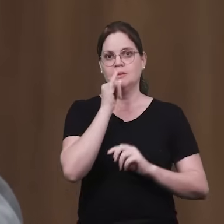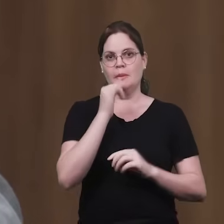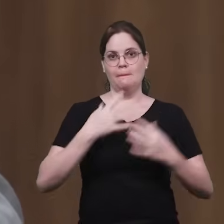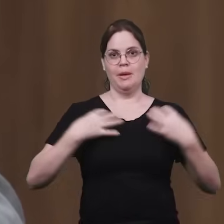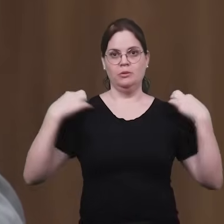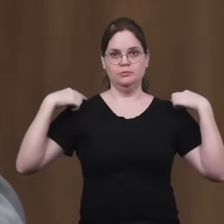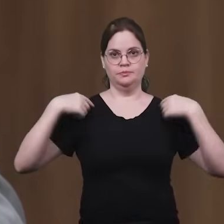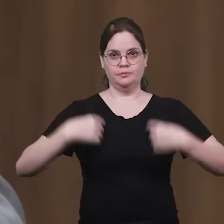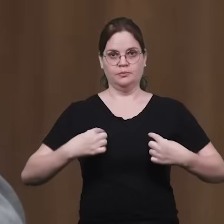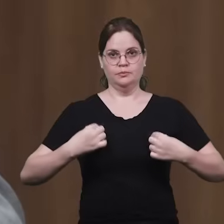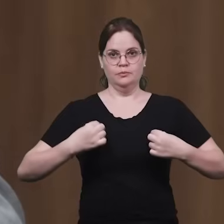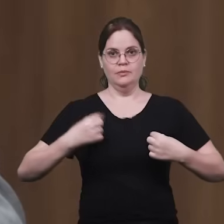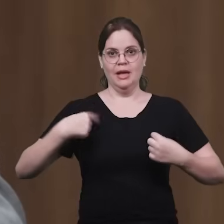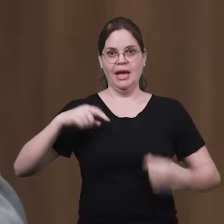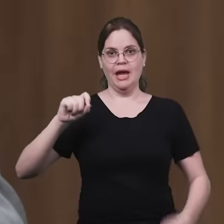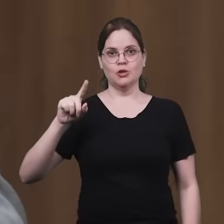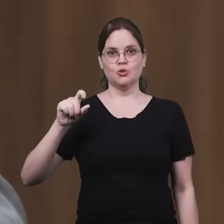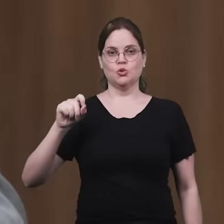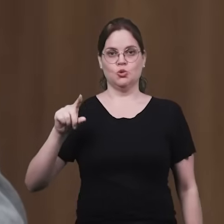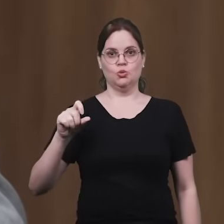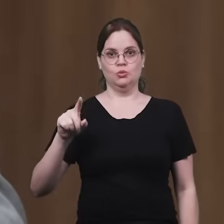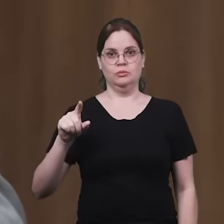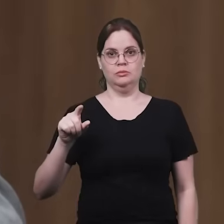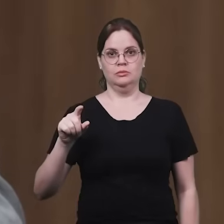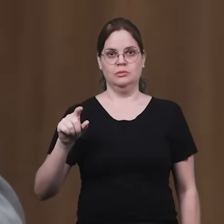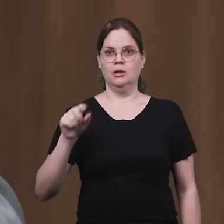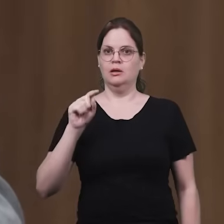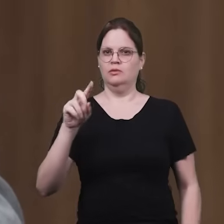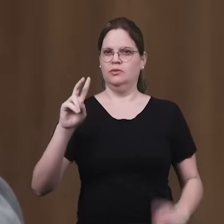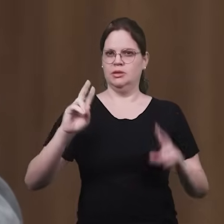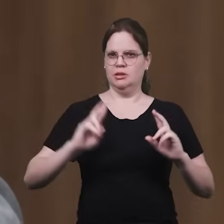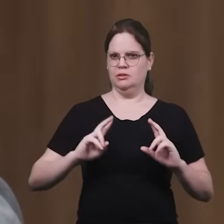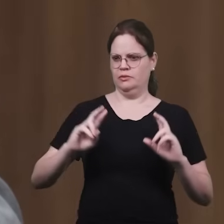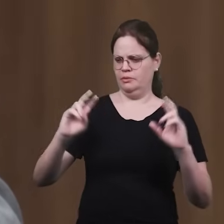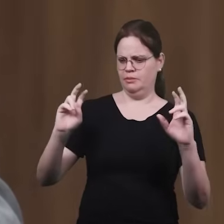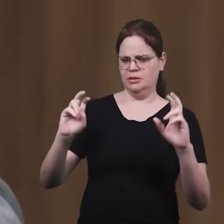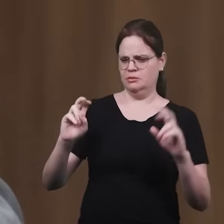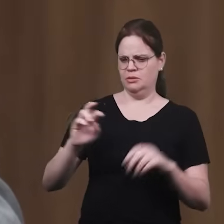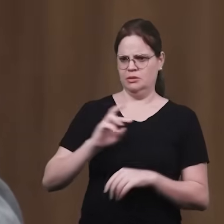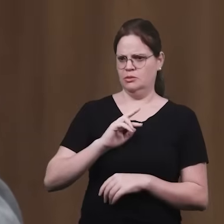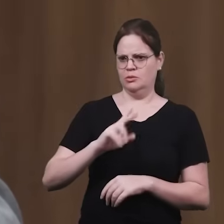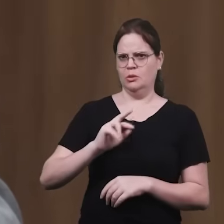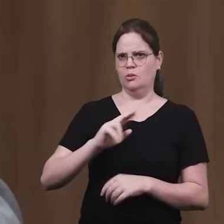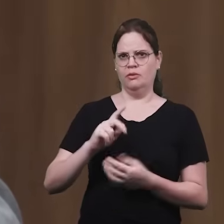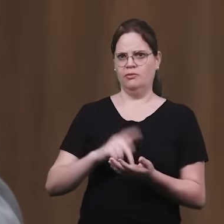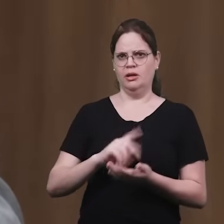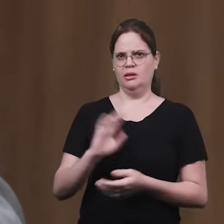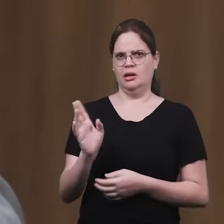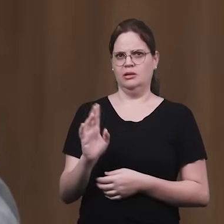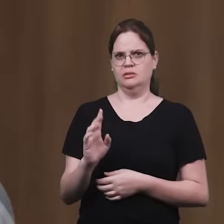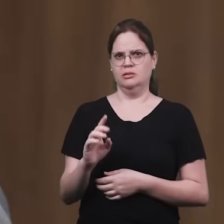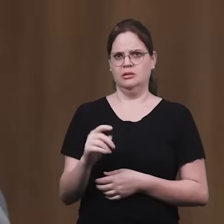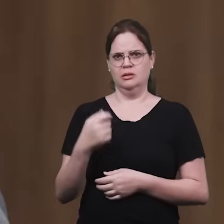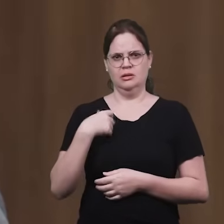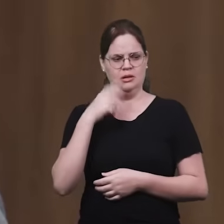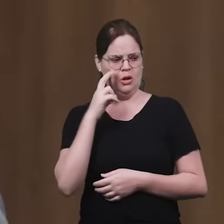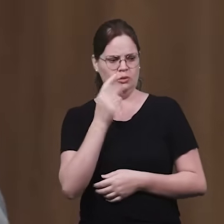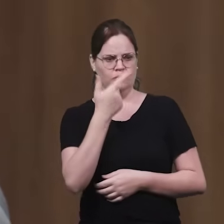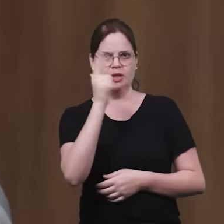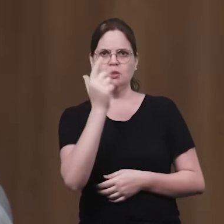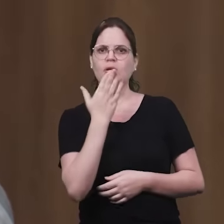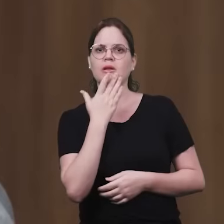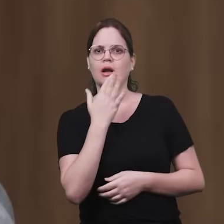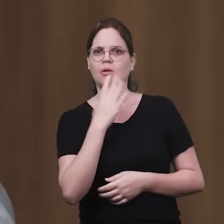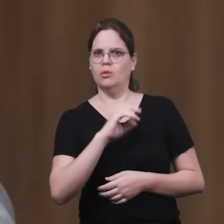meu terno é azul, você vai perceber isso como uma inverdade. Você vai dizer, não, mas não é azul, eu estou vendo